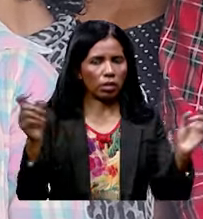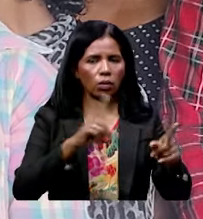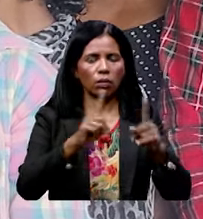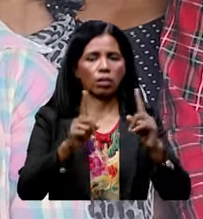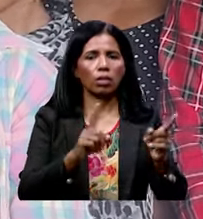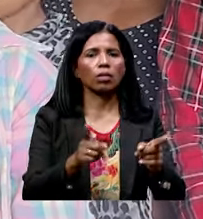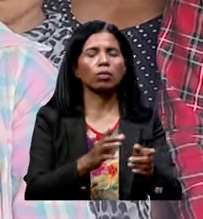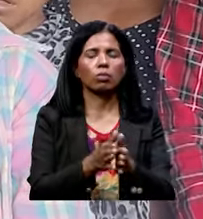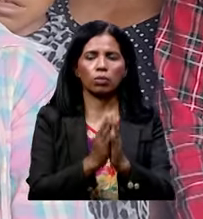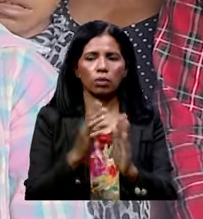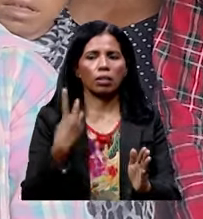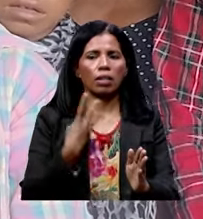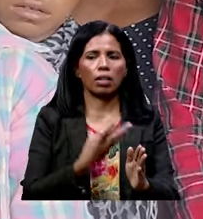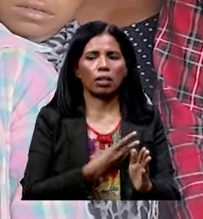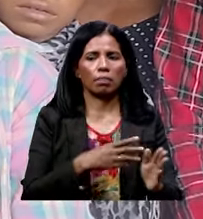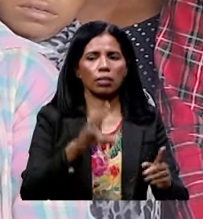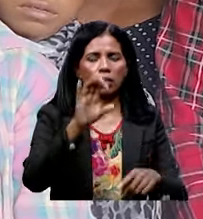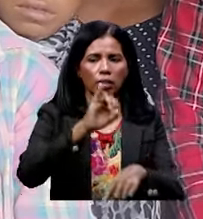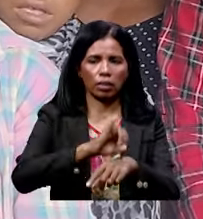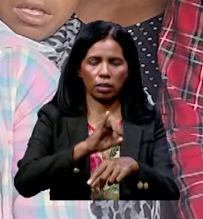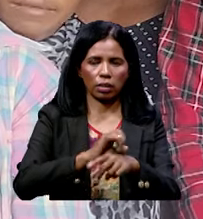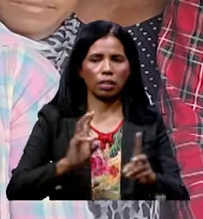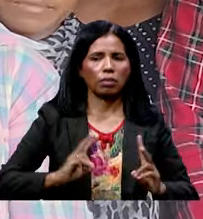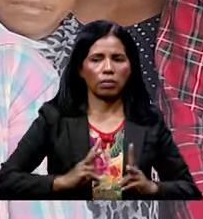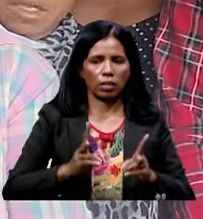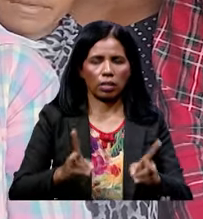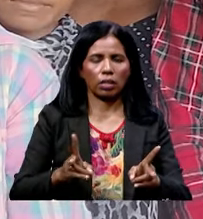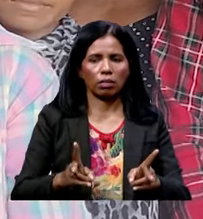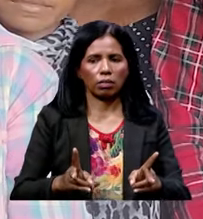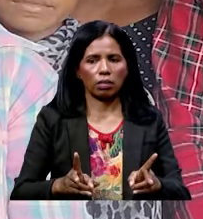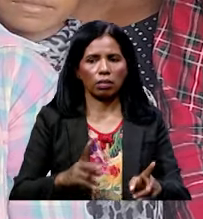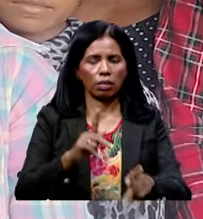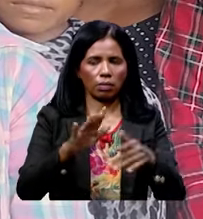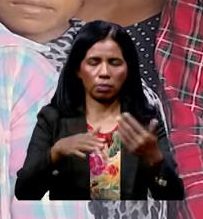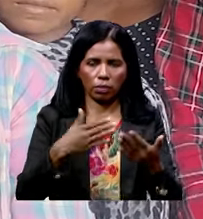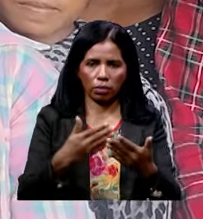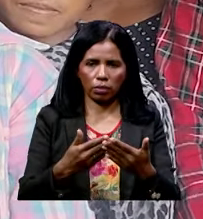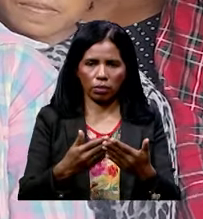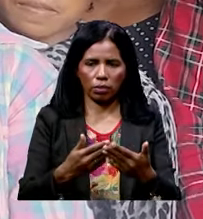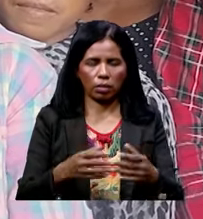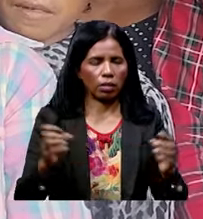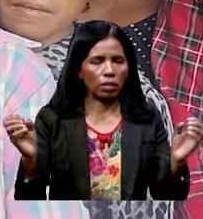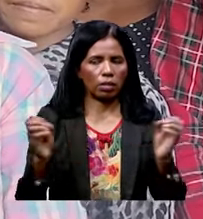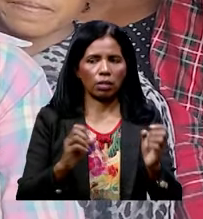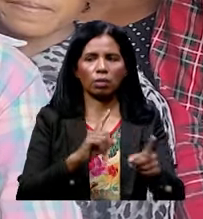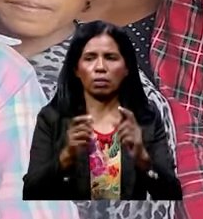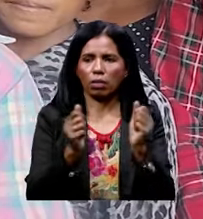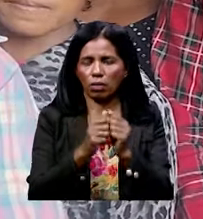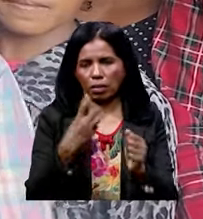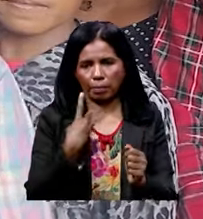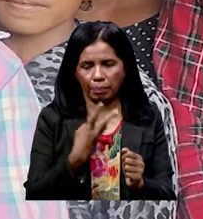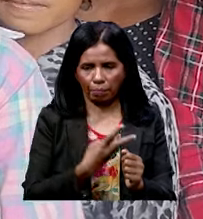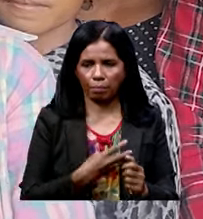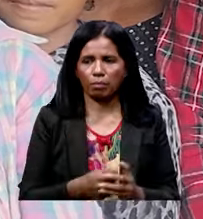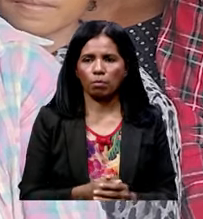povo ba ami líder igreja ba ami veteranos e ba comunidade rotor la ba fu consultação ba ami